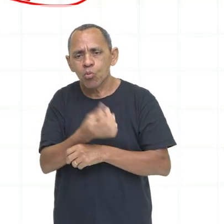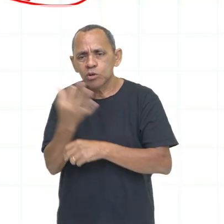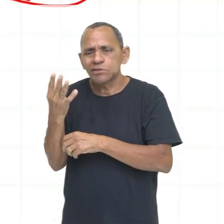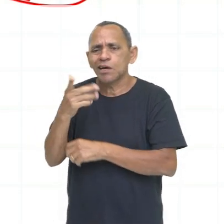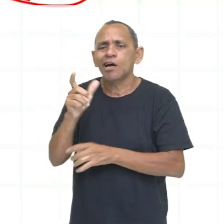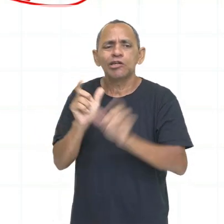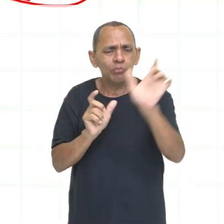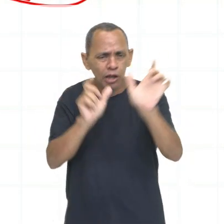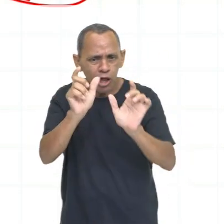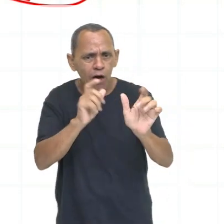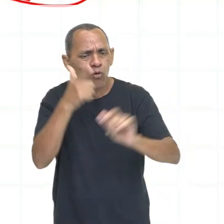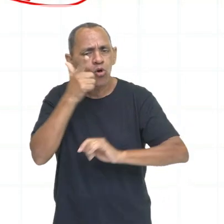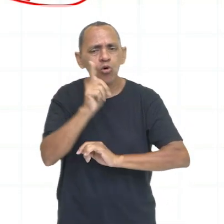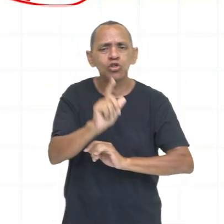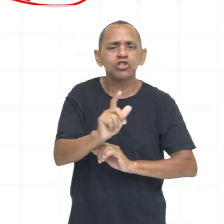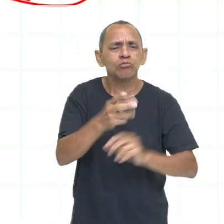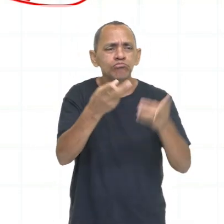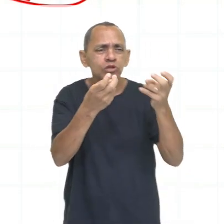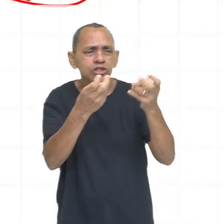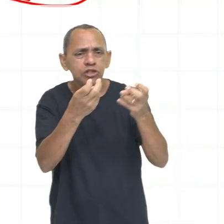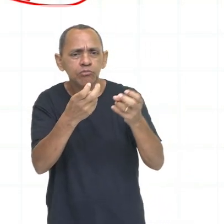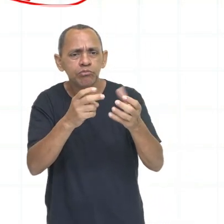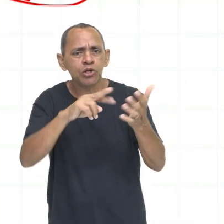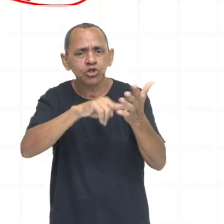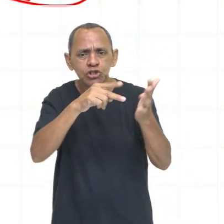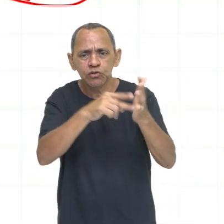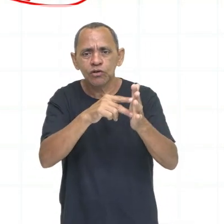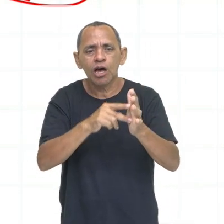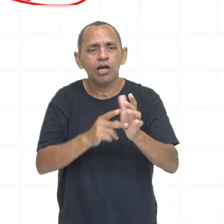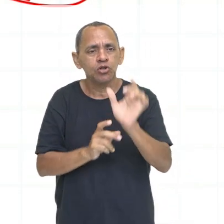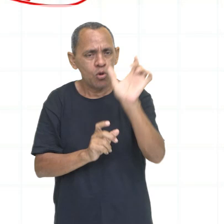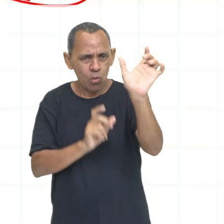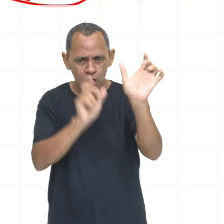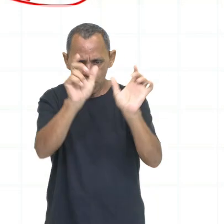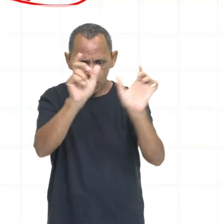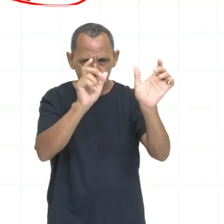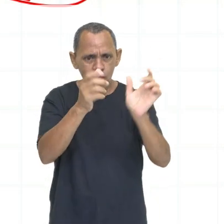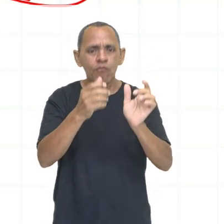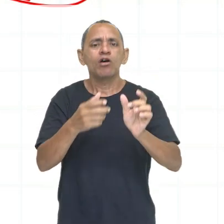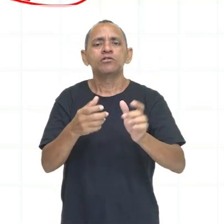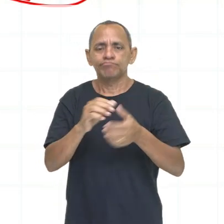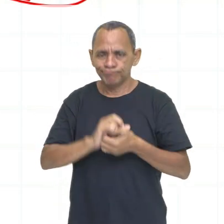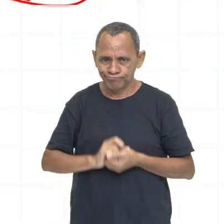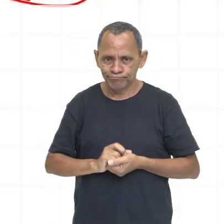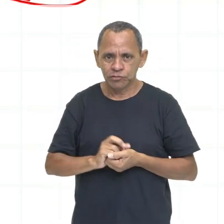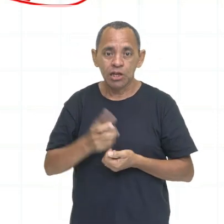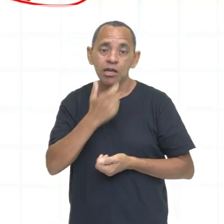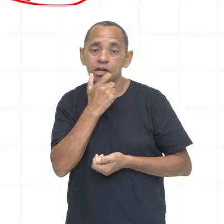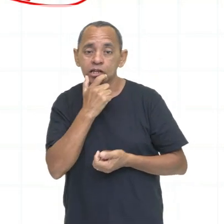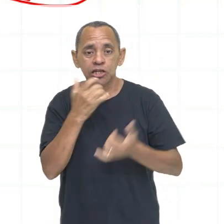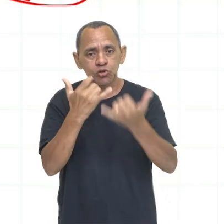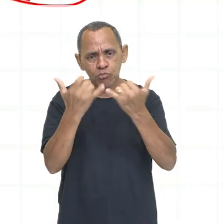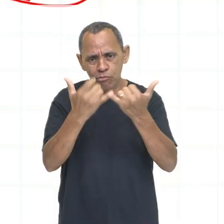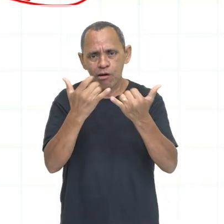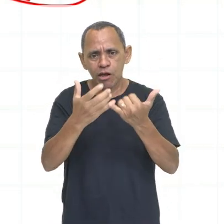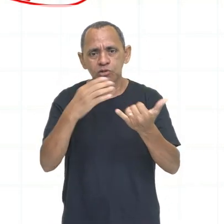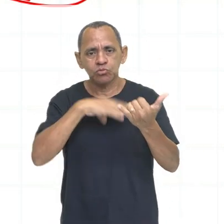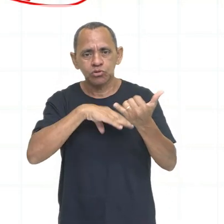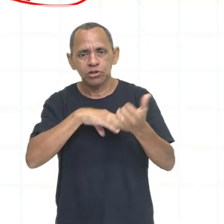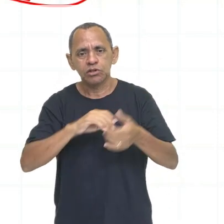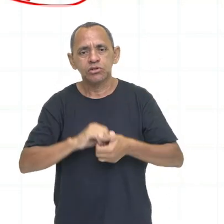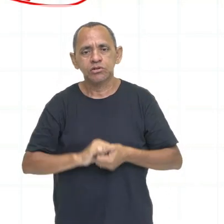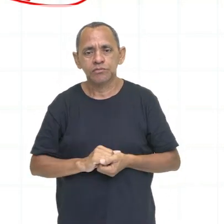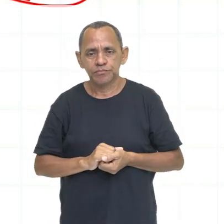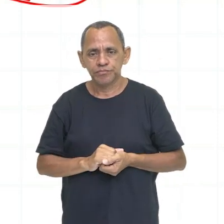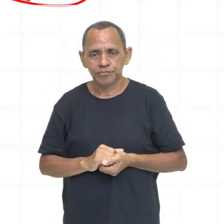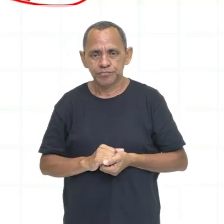significado, né? Porque é uma palavra que se parece com outra na língua portuguesa, certo? Olha a quantidade. Se a gente partir só das